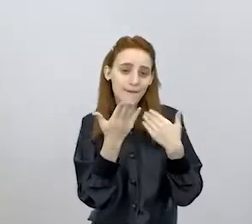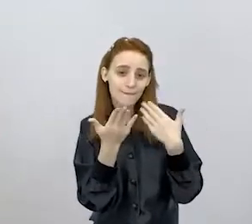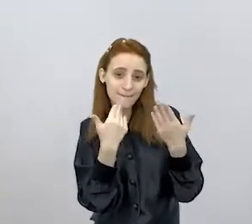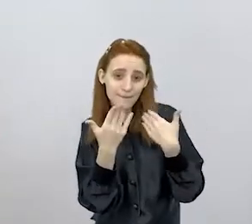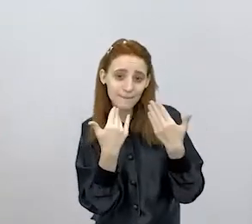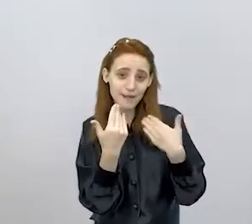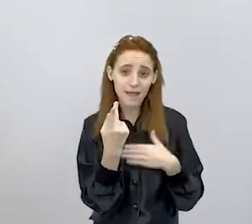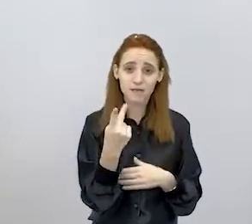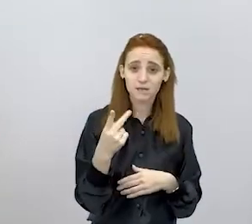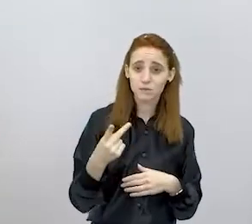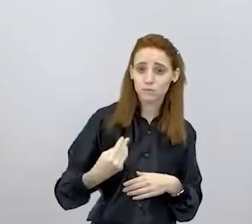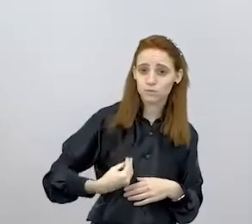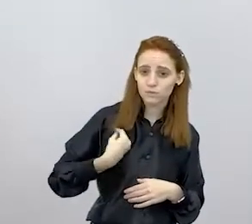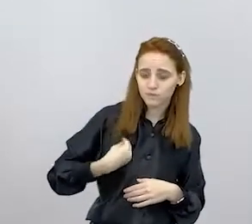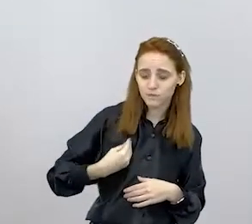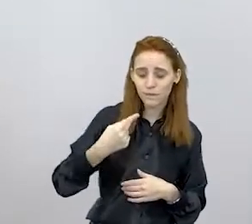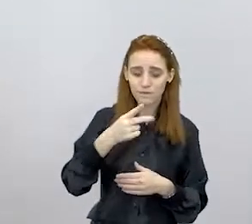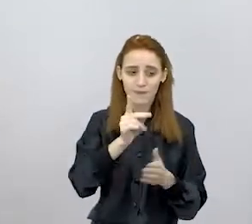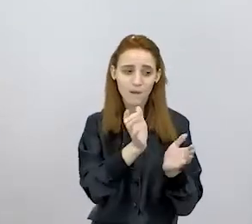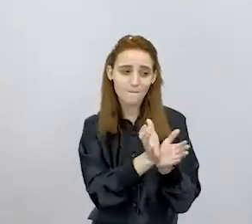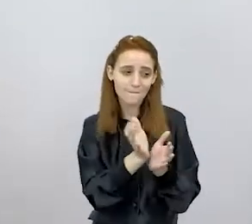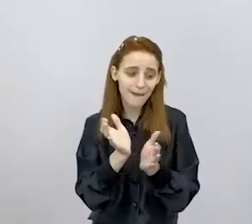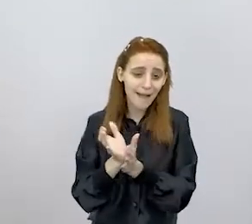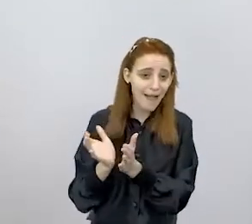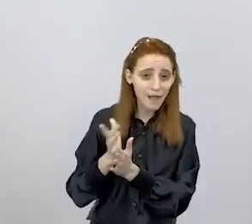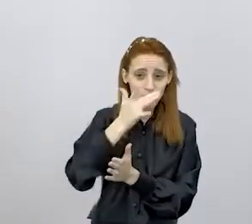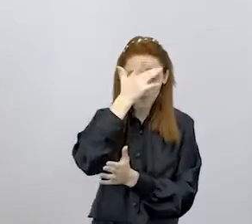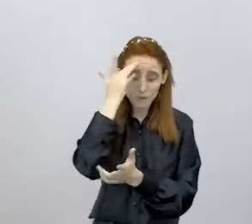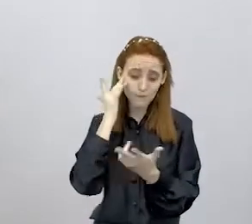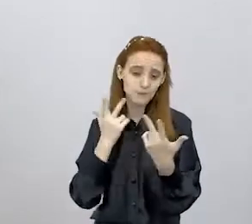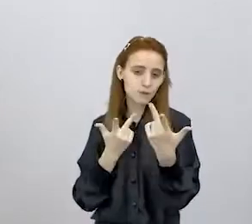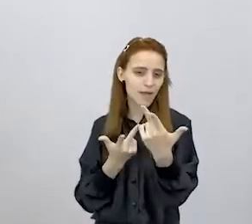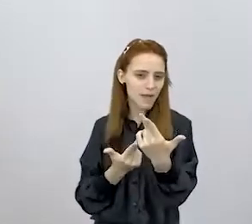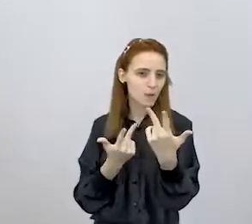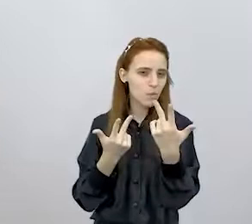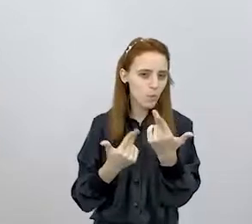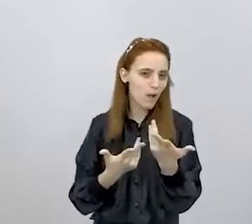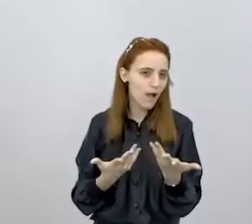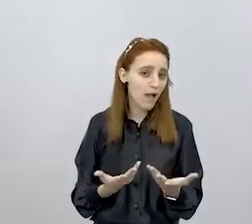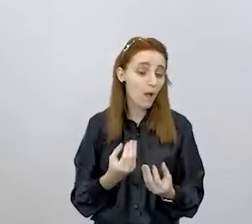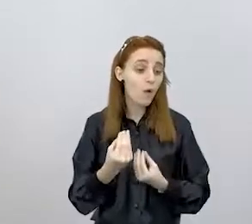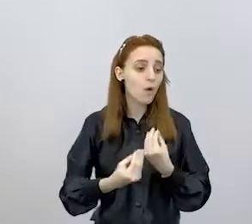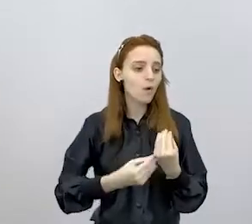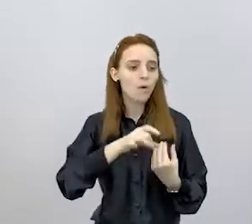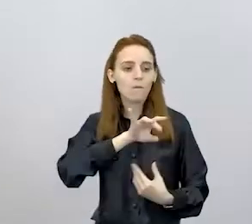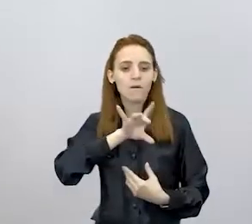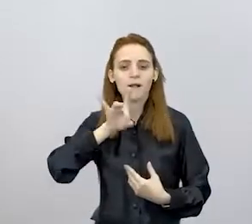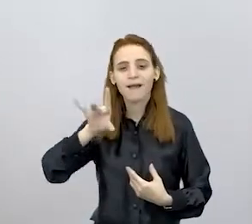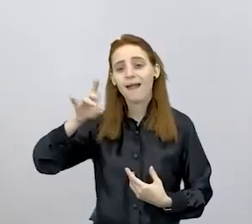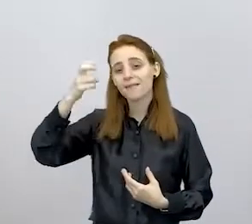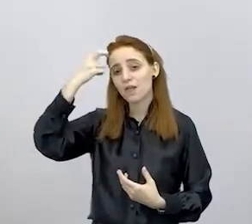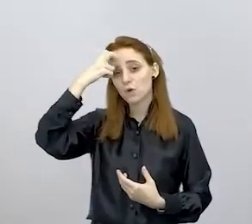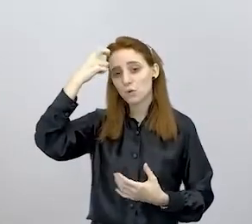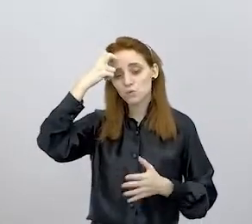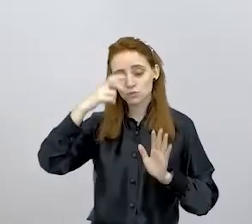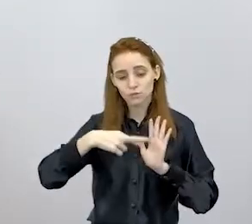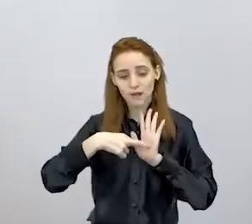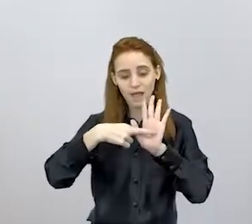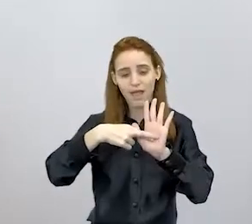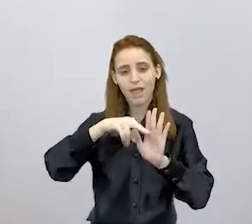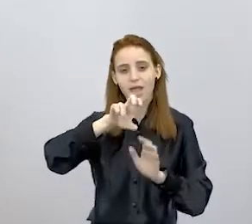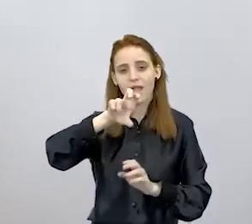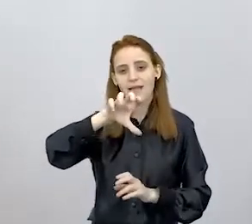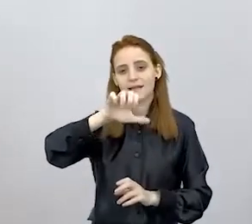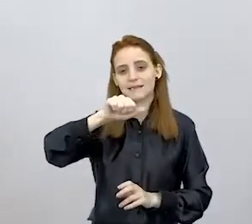sua cidade e o seu bairro, pessoas iguais a mim, pessoas iguais a você, como é que cada cultura é representada no cânone ou